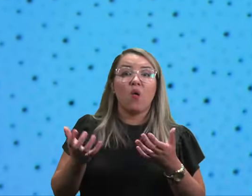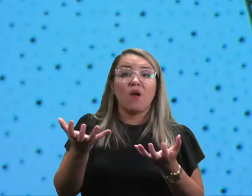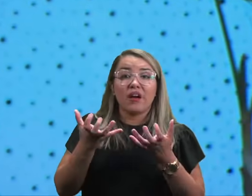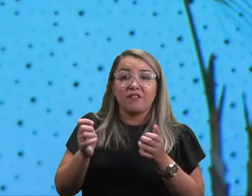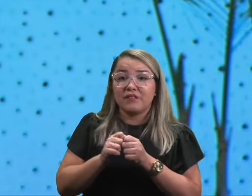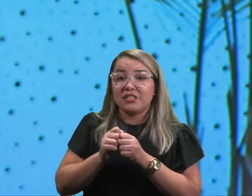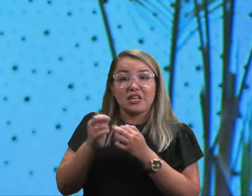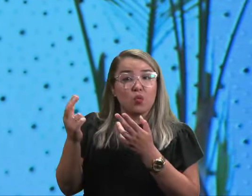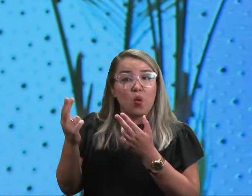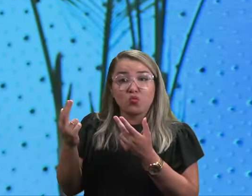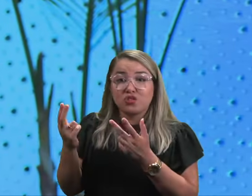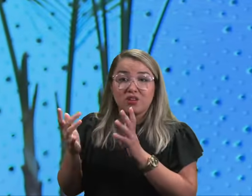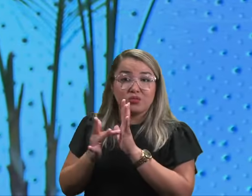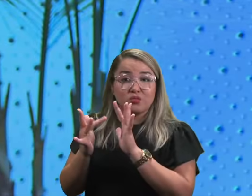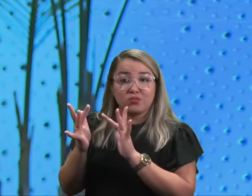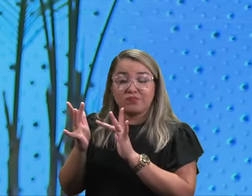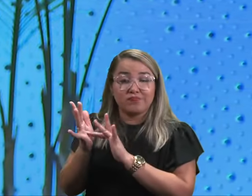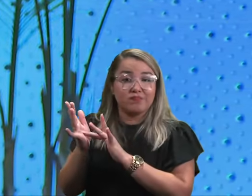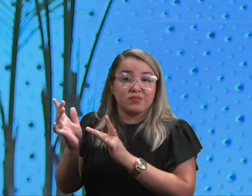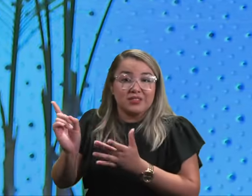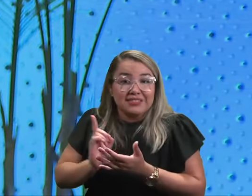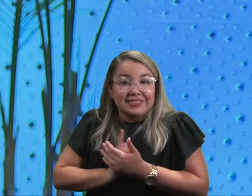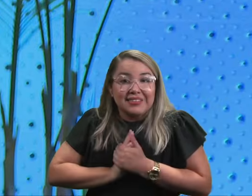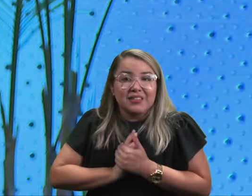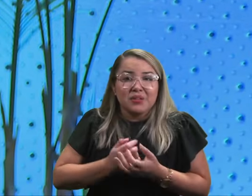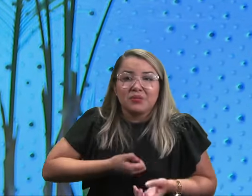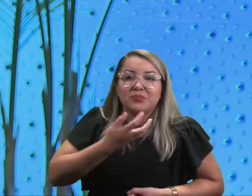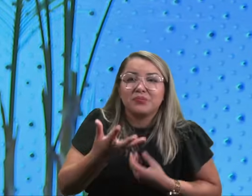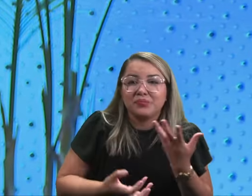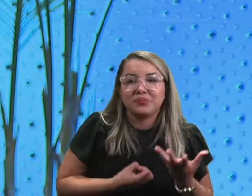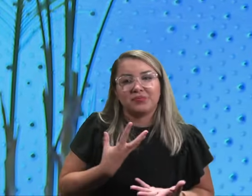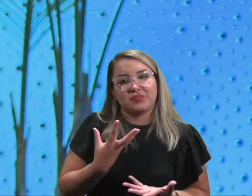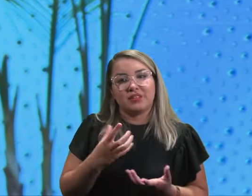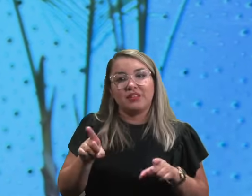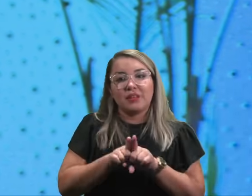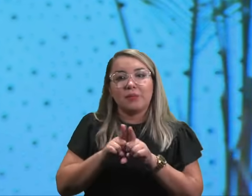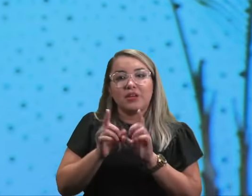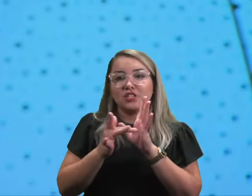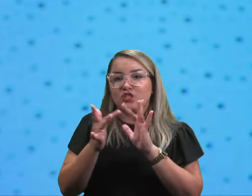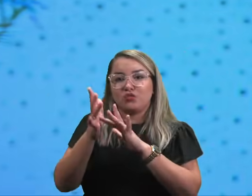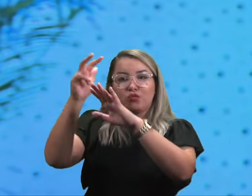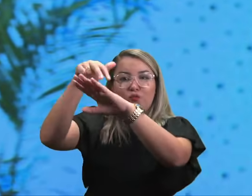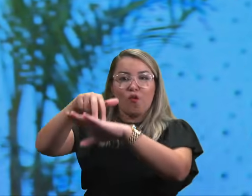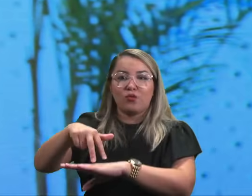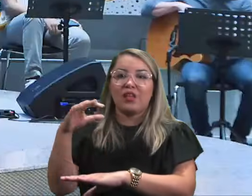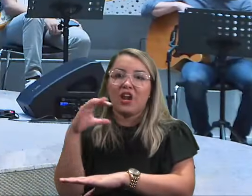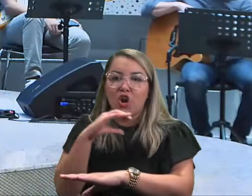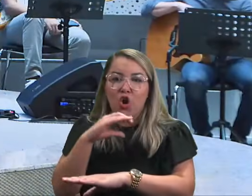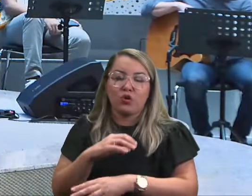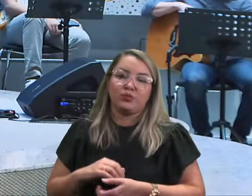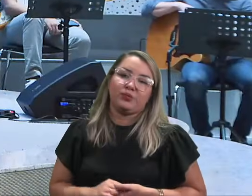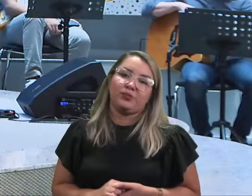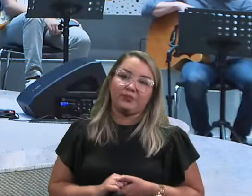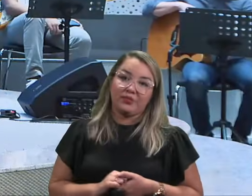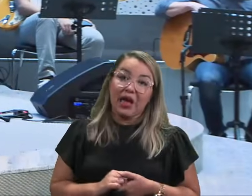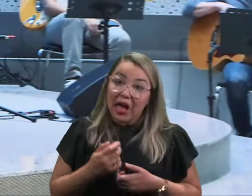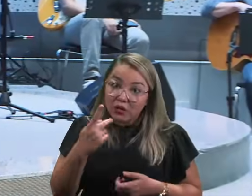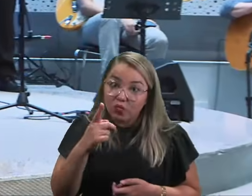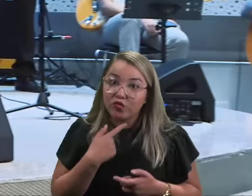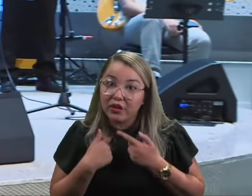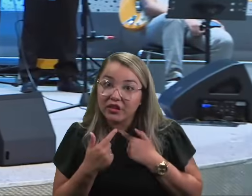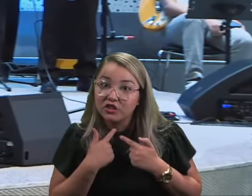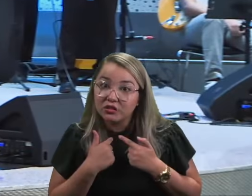vida, e assim não só esperar, mas abreviar a volta de Jesus. Amém? É esse o seu desejo?